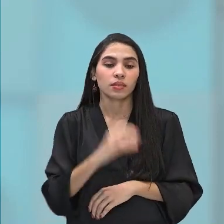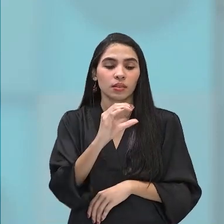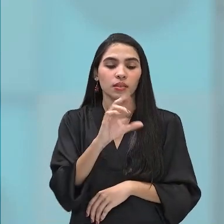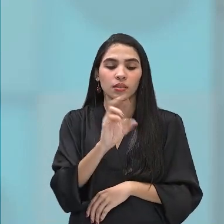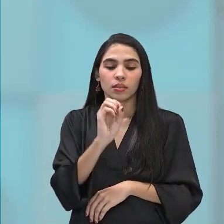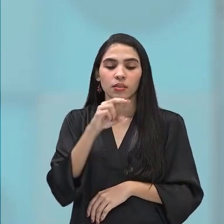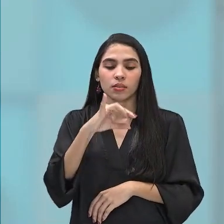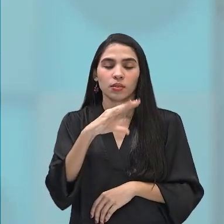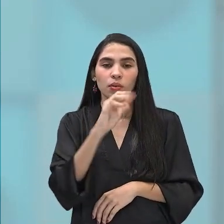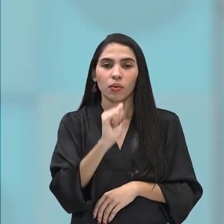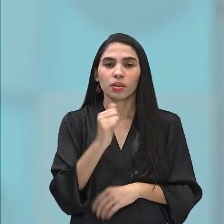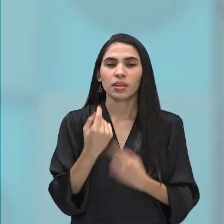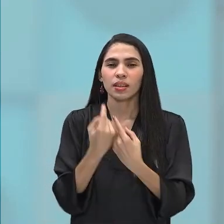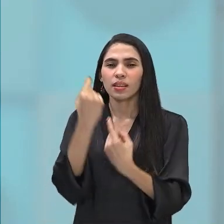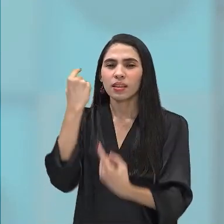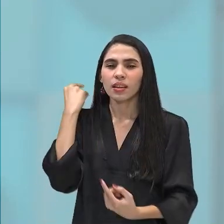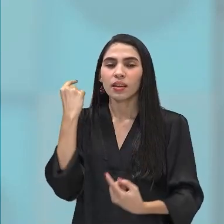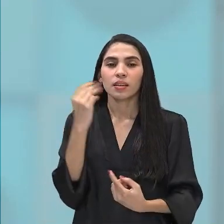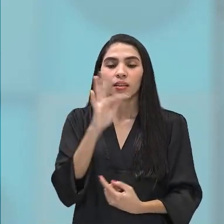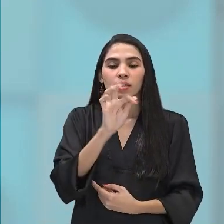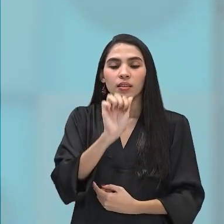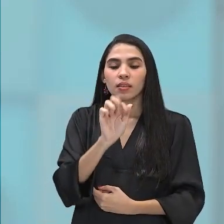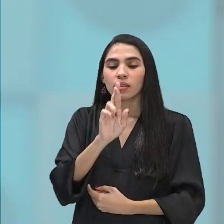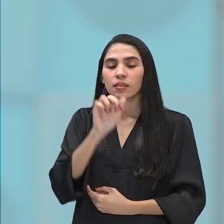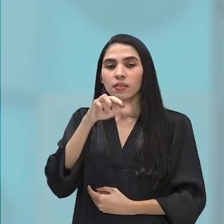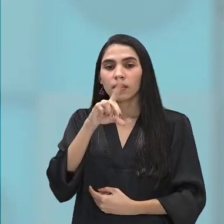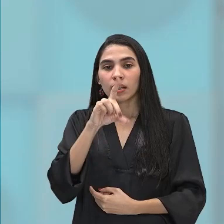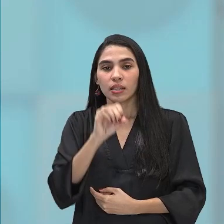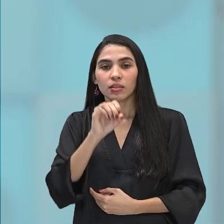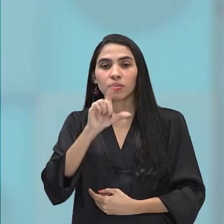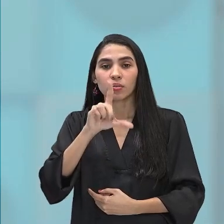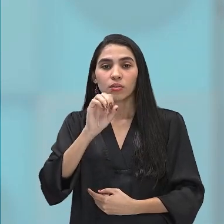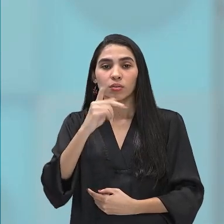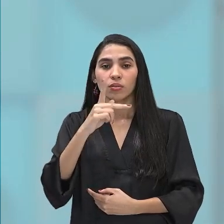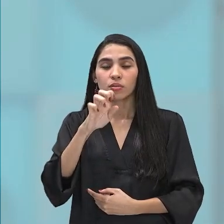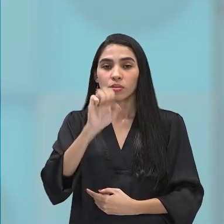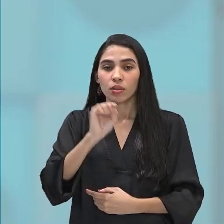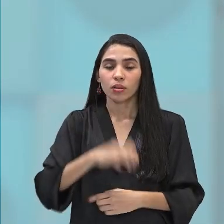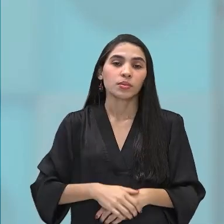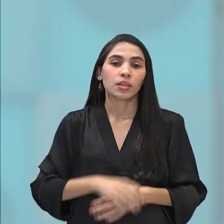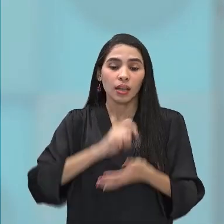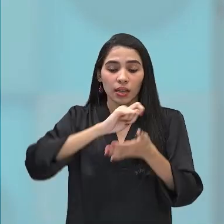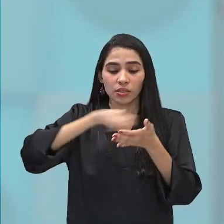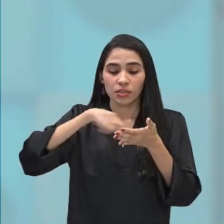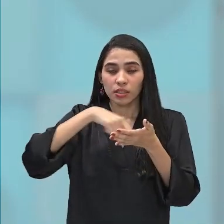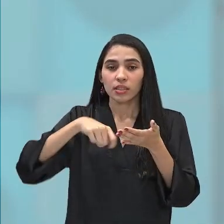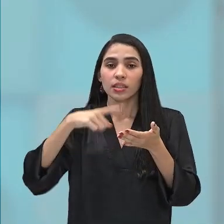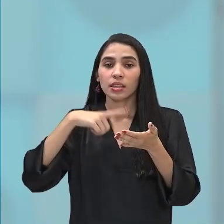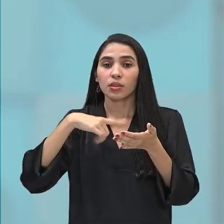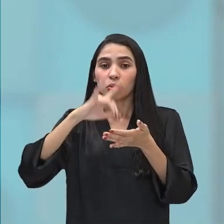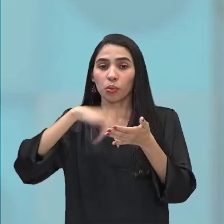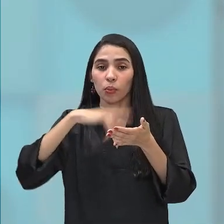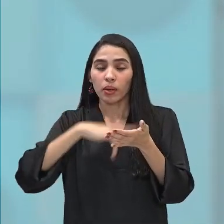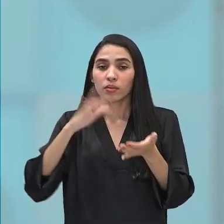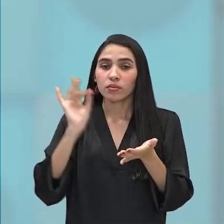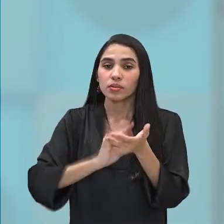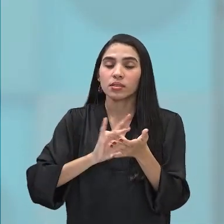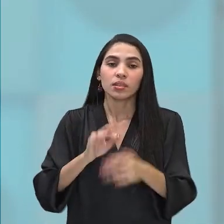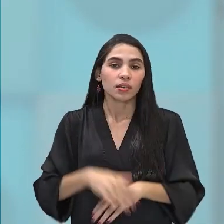lá feitas por Fernão Lopes, conforme nós enfatizamos para vocês, escritas a partir de documentos oficiais, que vão